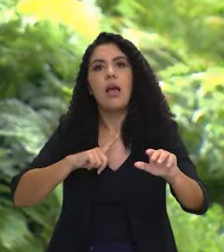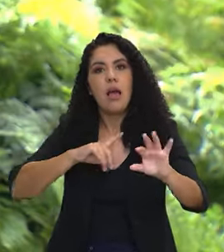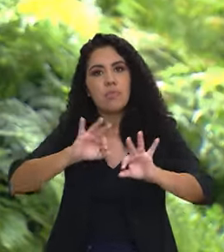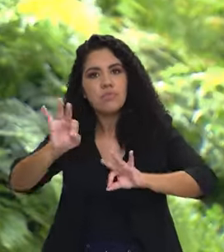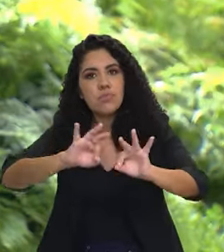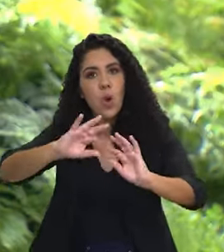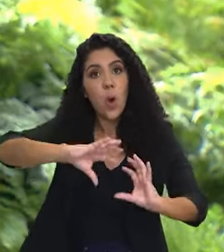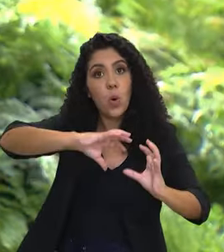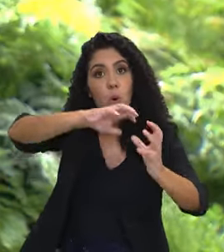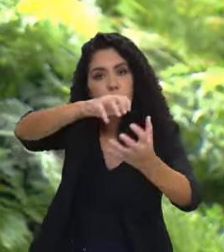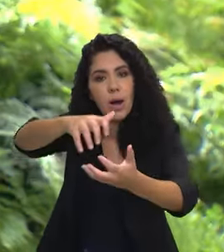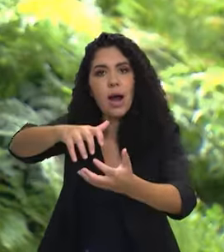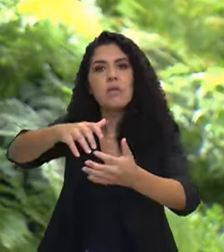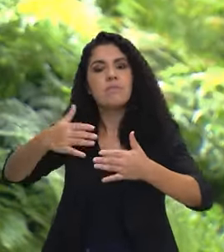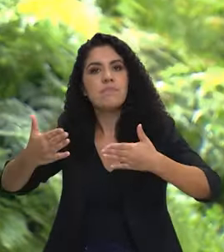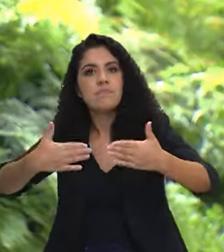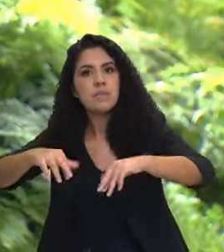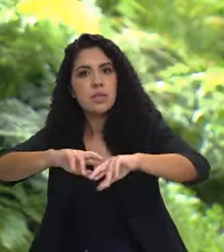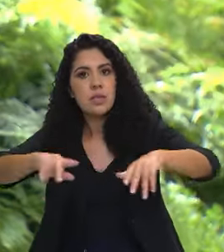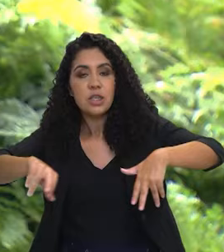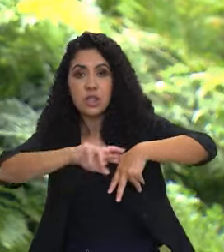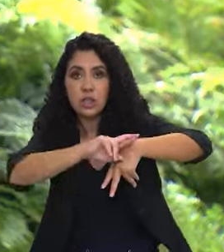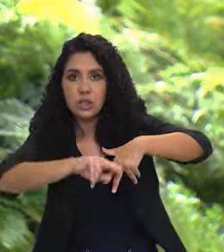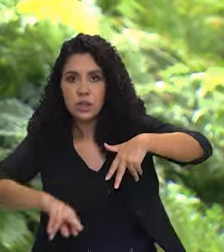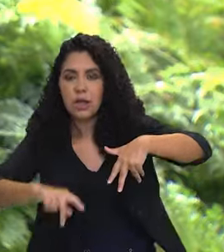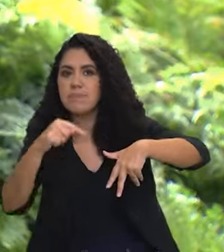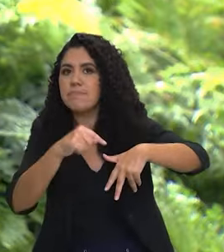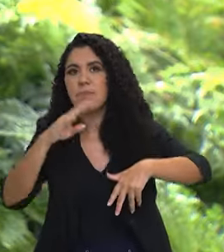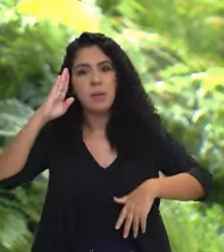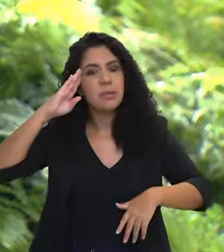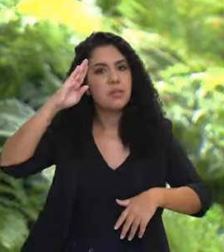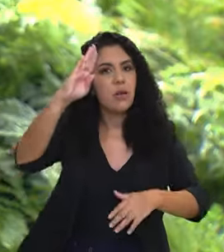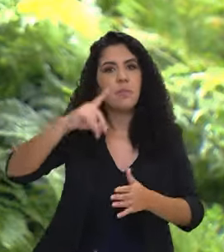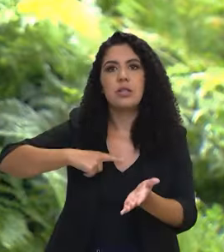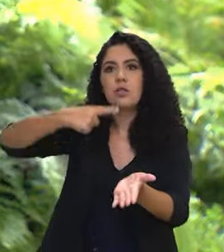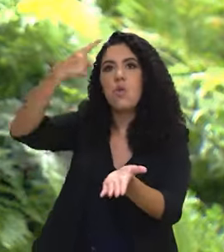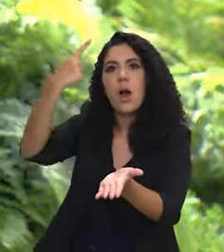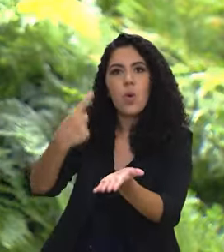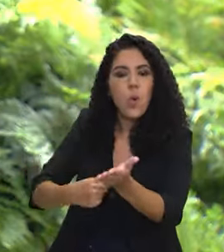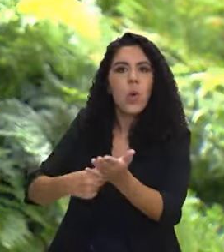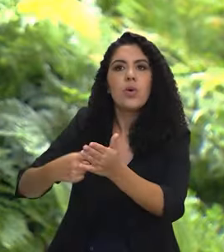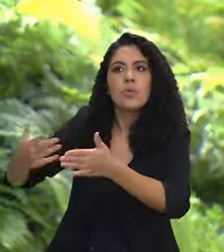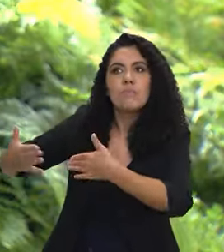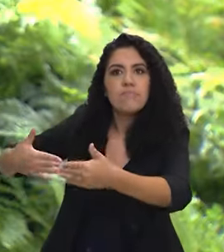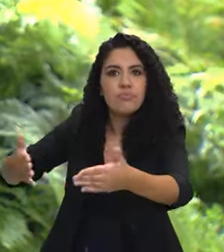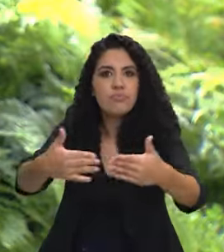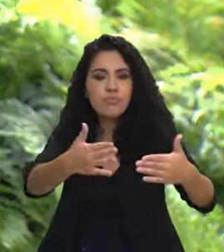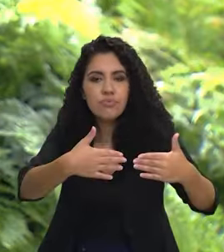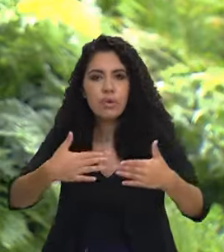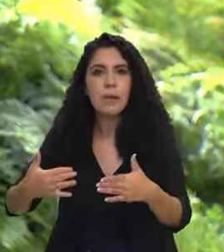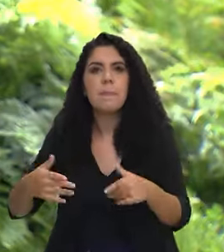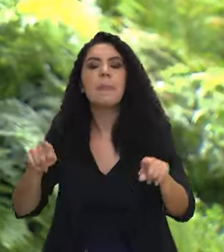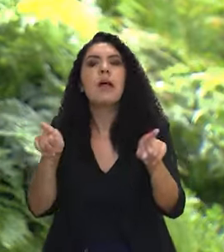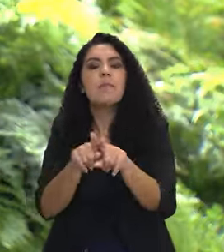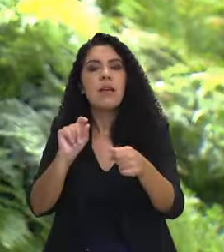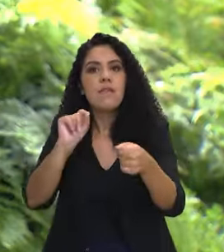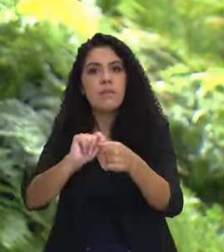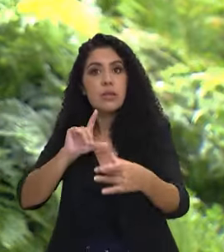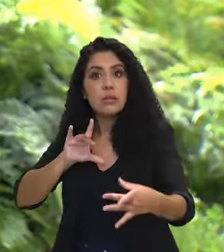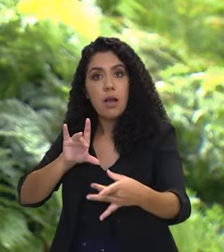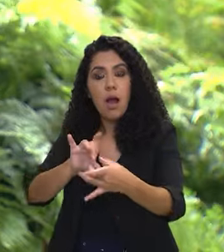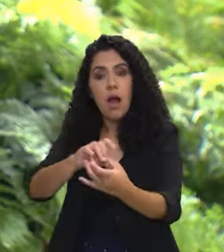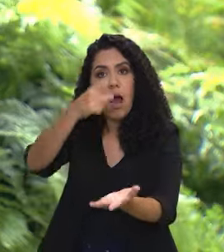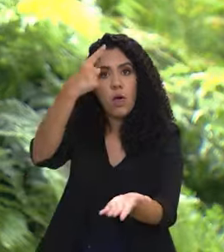que é algo muito importante para a gente ter a questão de gênero focada nos acordos comerciais. Nós nos somamos à Aliança